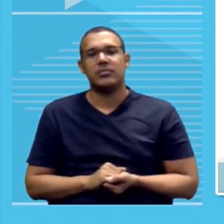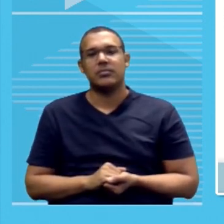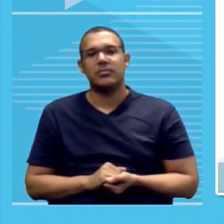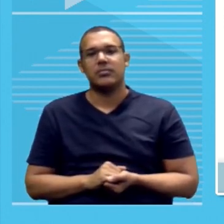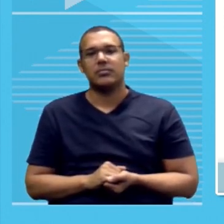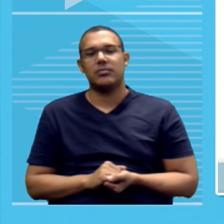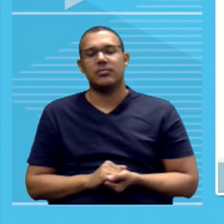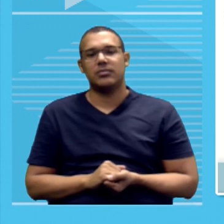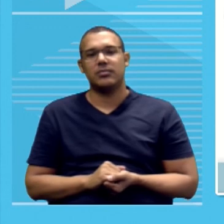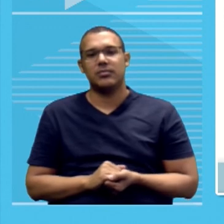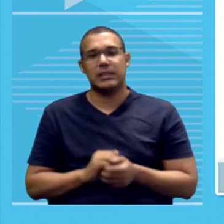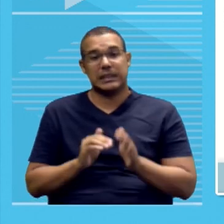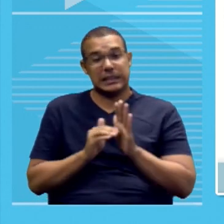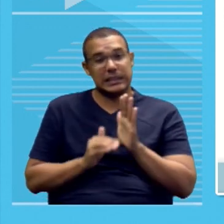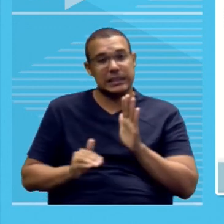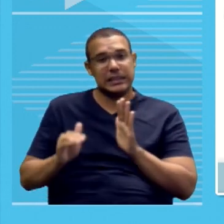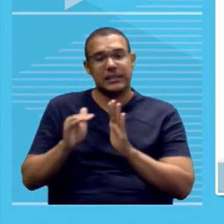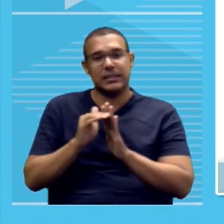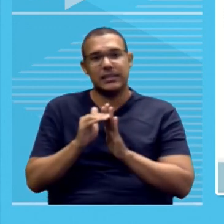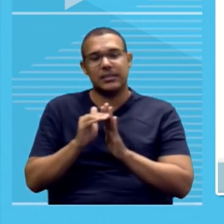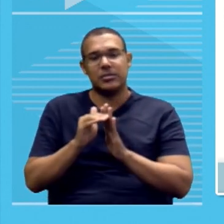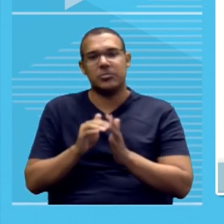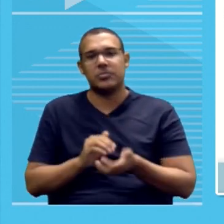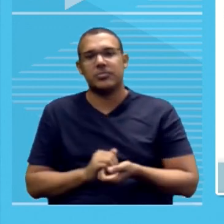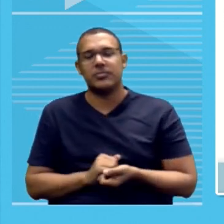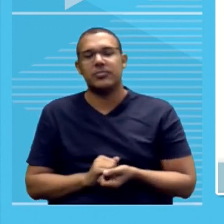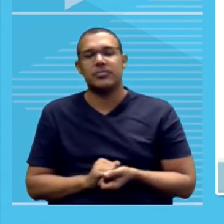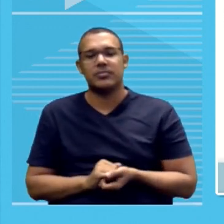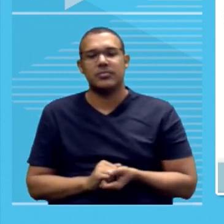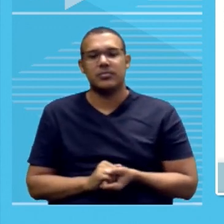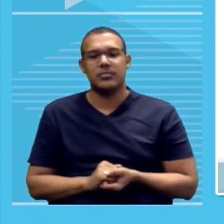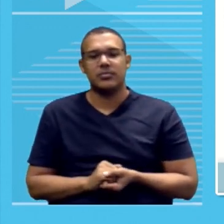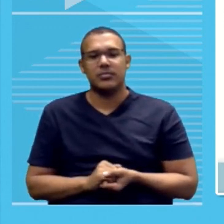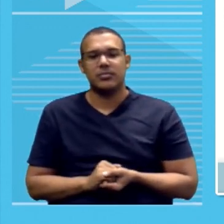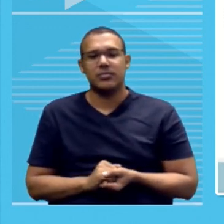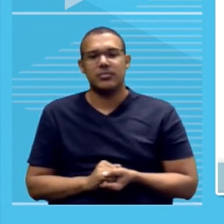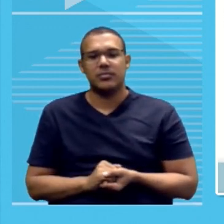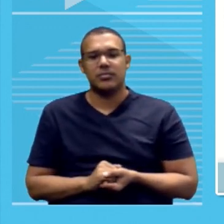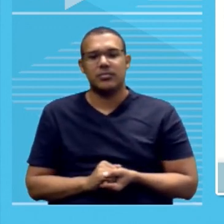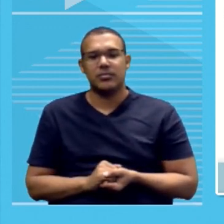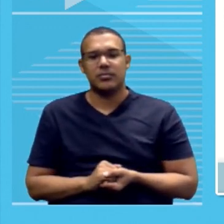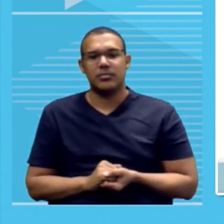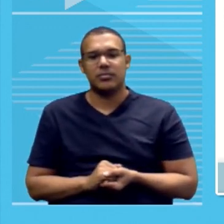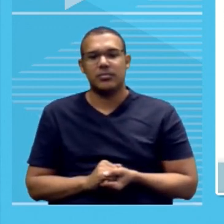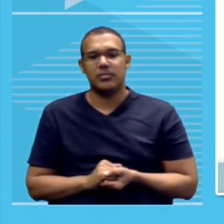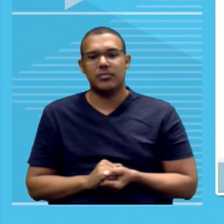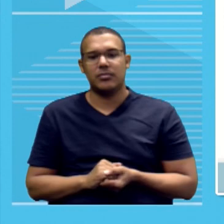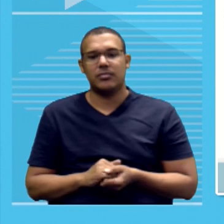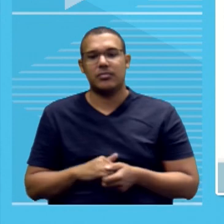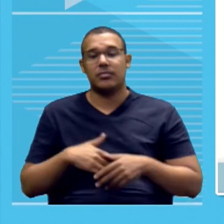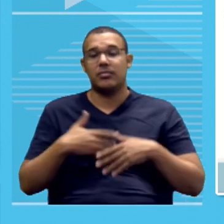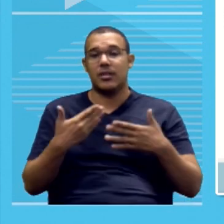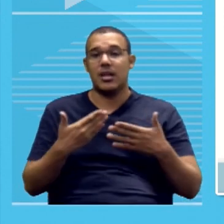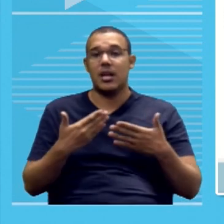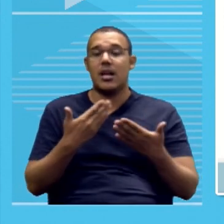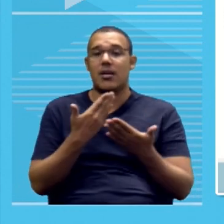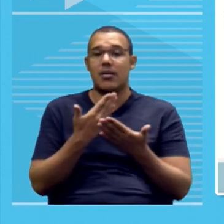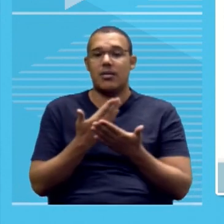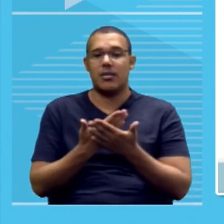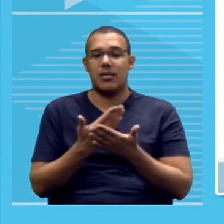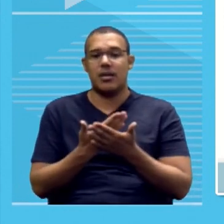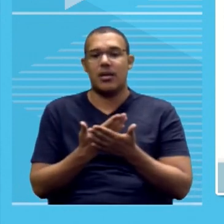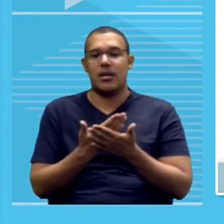ok? Exagerada, não é errada, né? Você acaba só consumindo mais. Caninha? Então, galerinha, essa foi a nossa